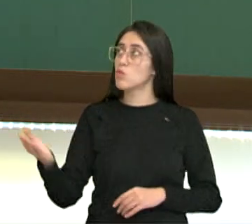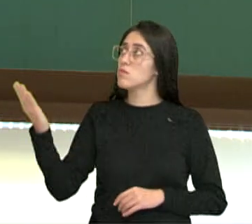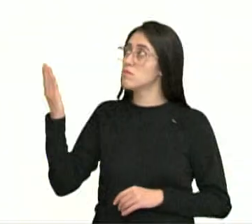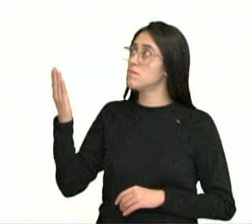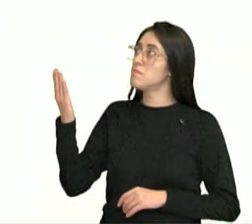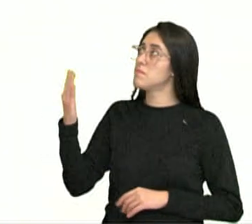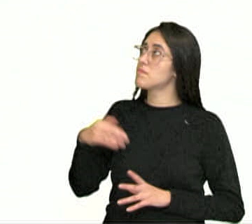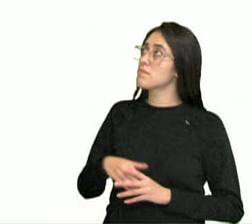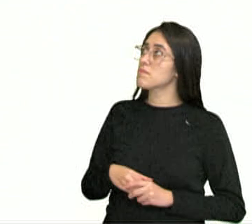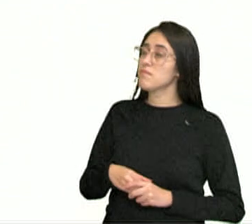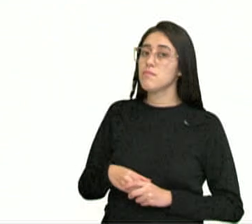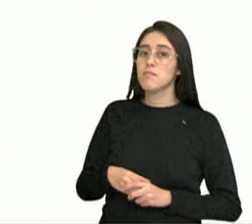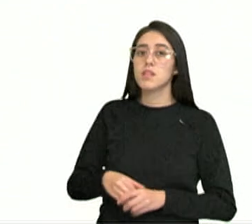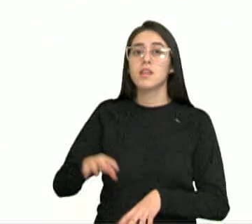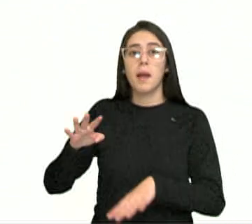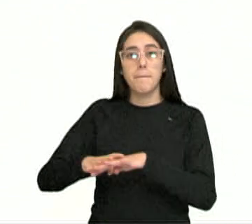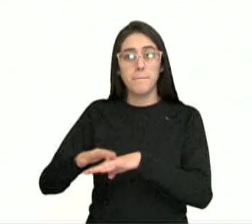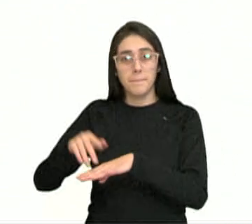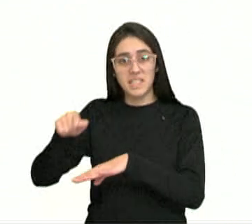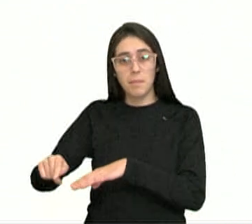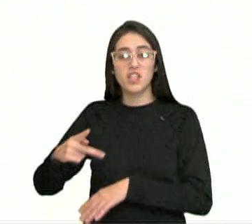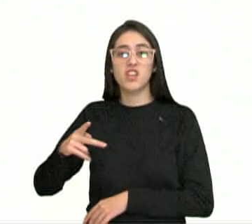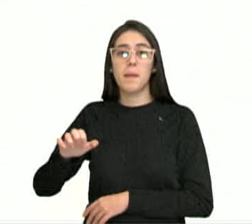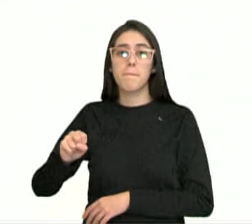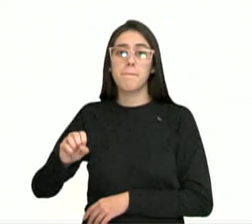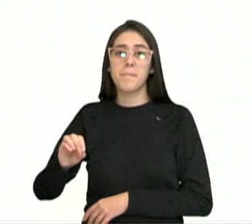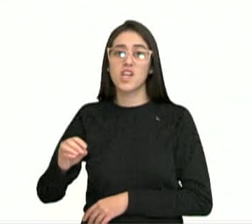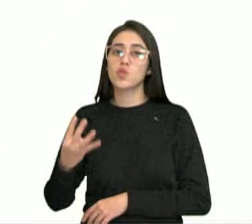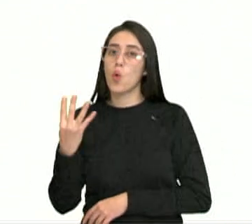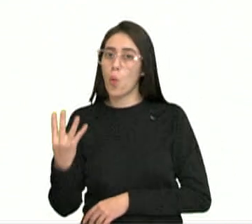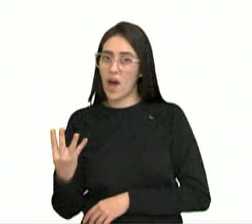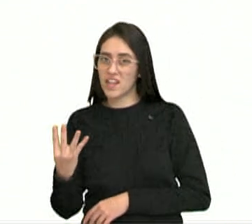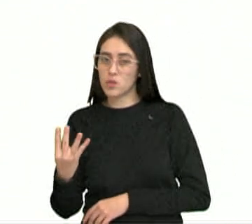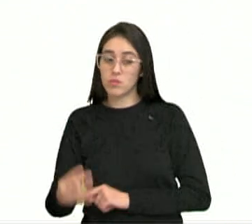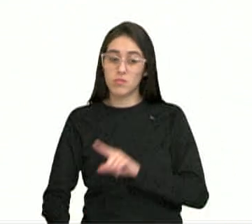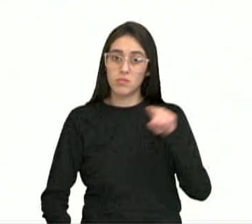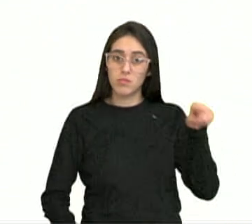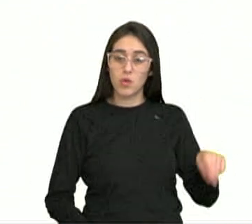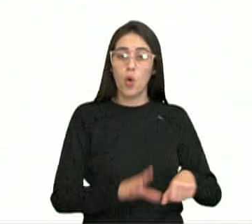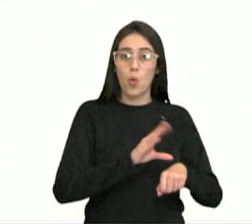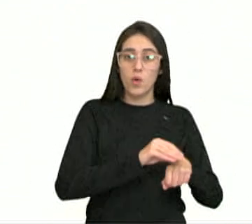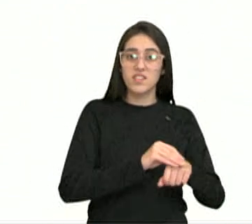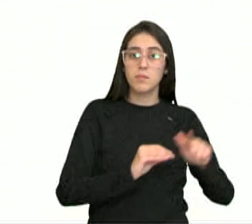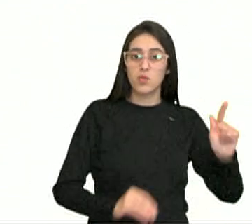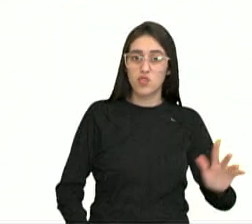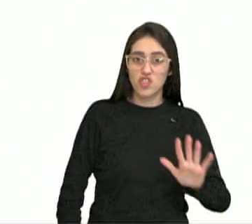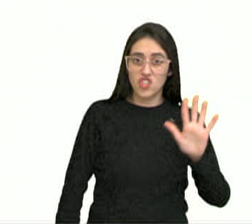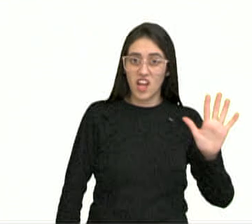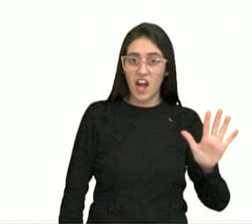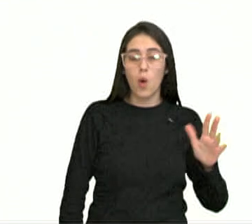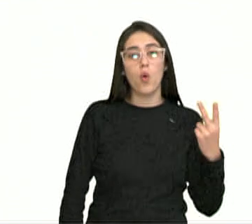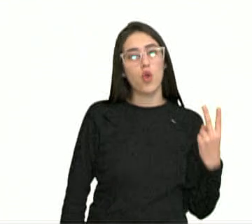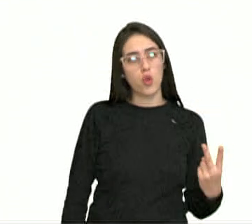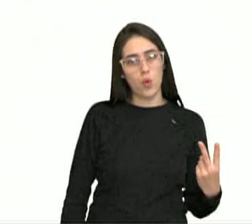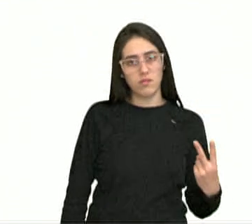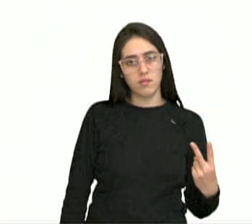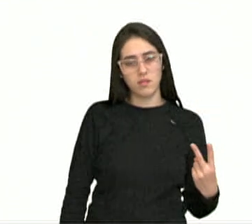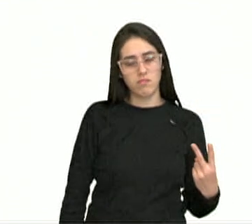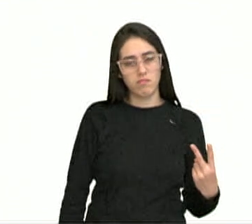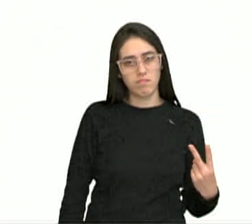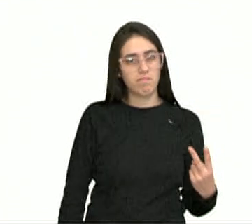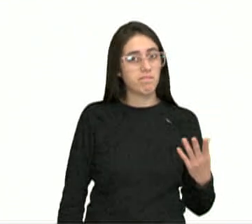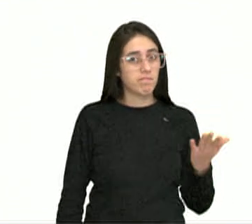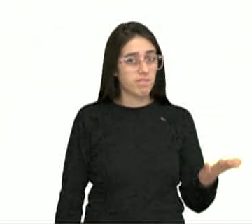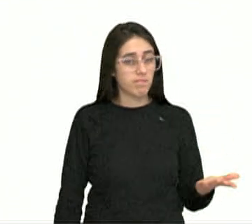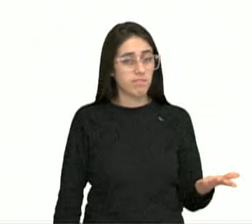Olha só, matemática o peso era 4 e conhecimentos gerais o peso 2. E